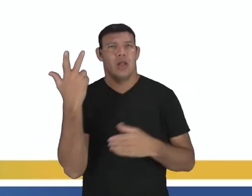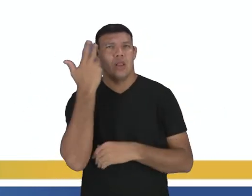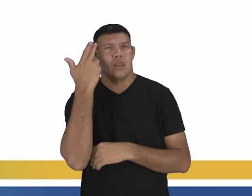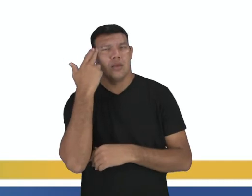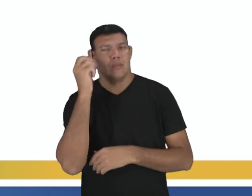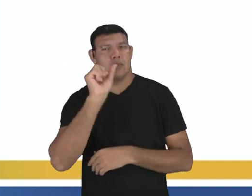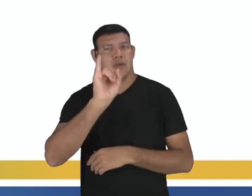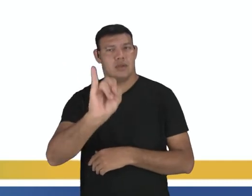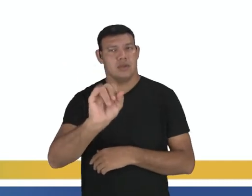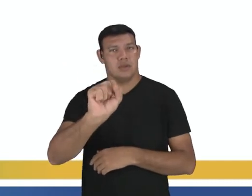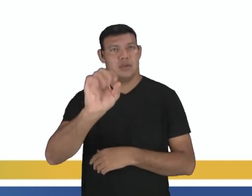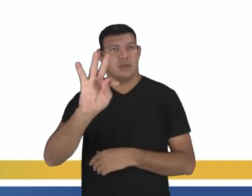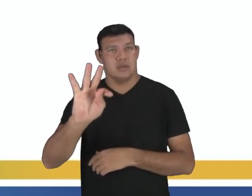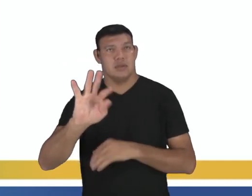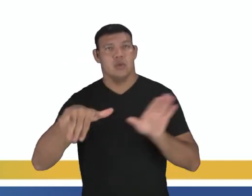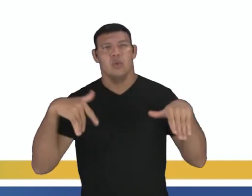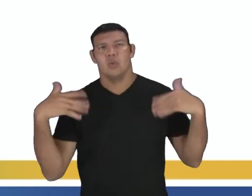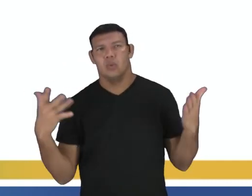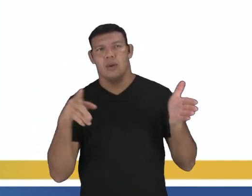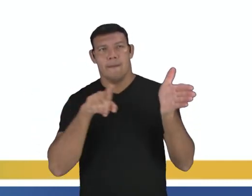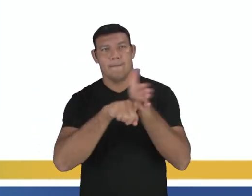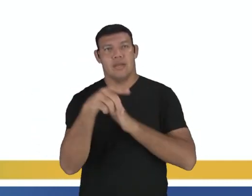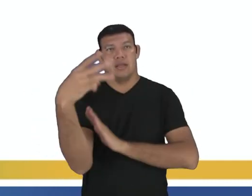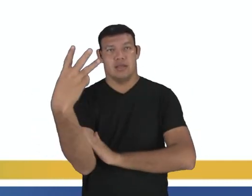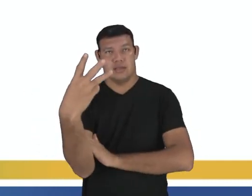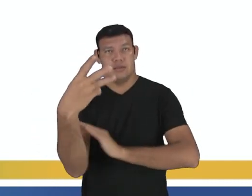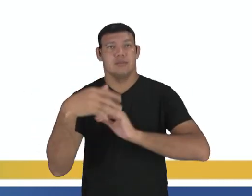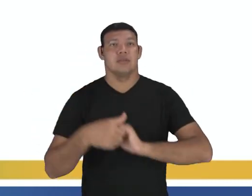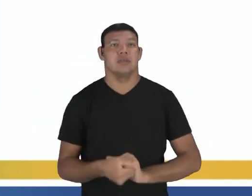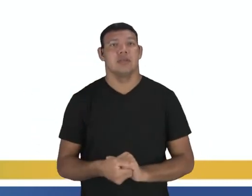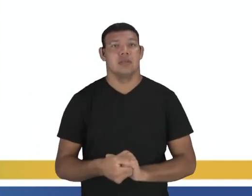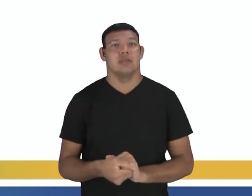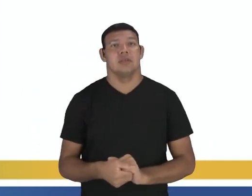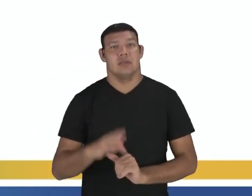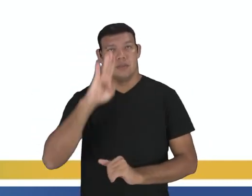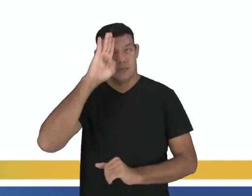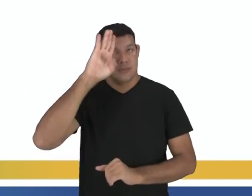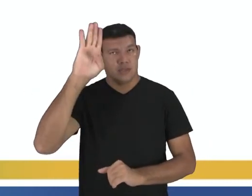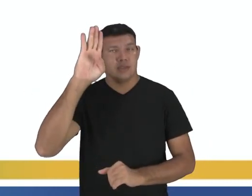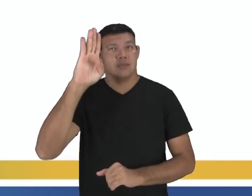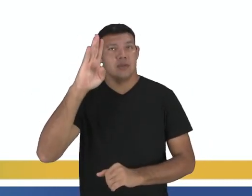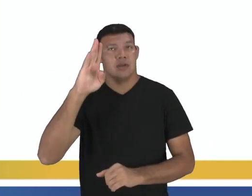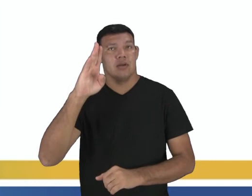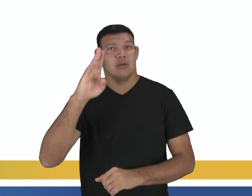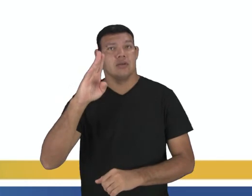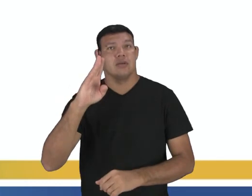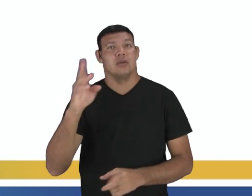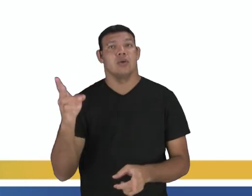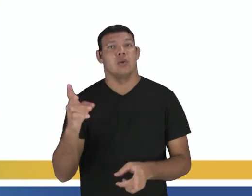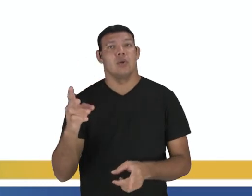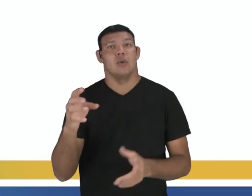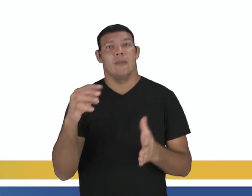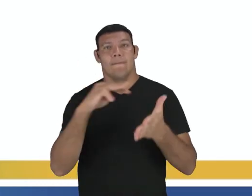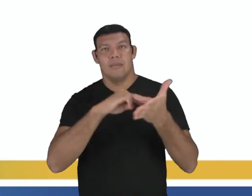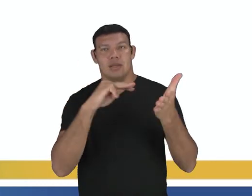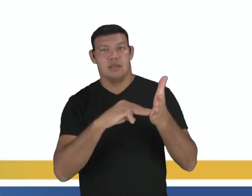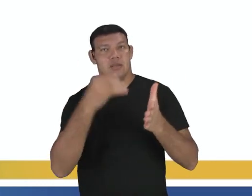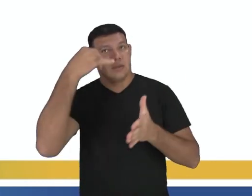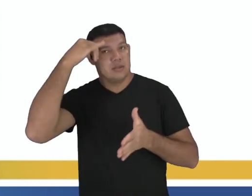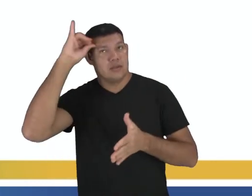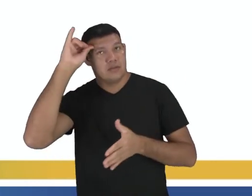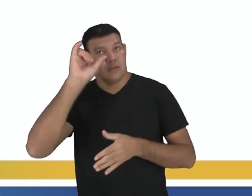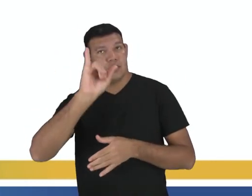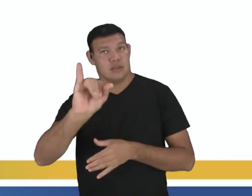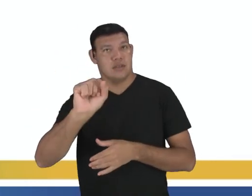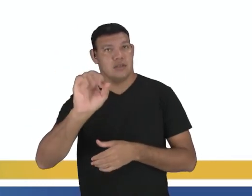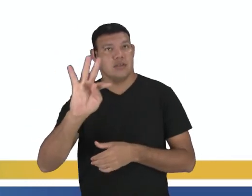a 3, quais são as principais formas de prevenção contra as ISTs? Nós comentamos todos esses pontos na nossa